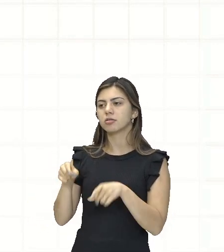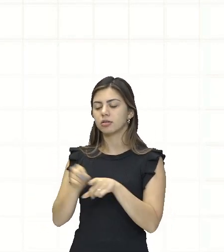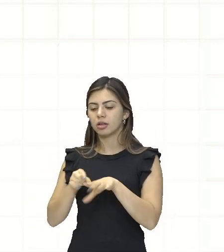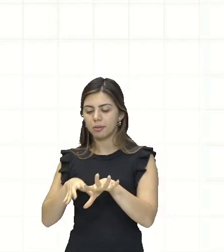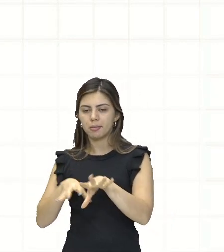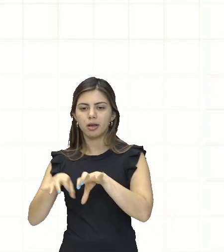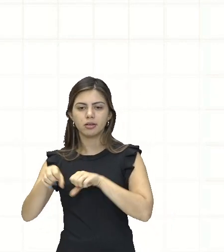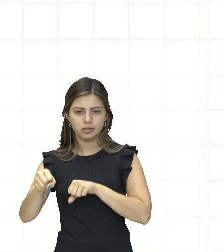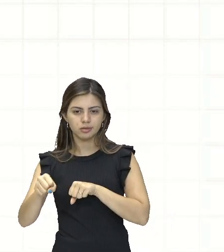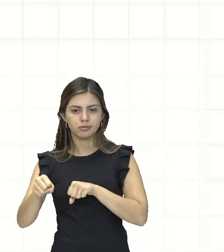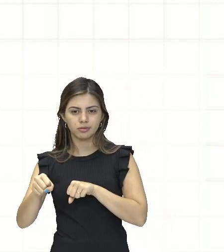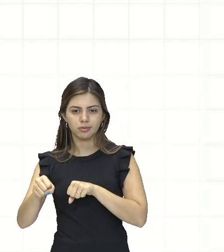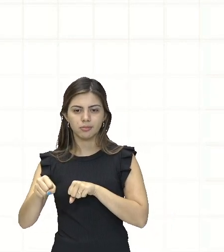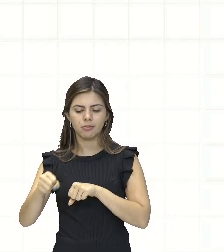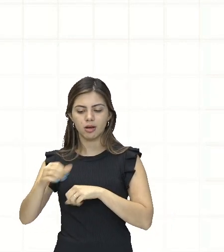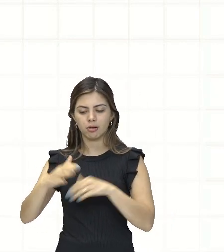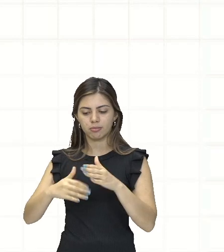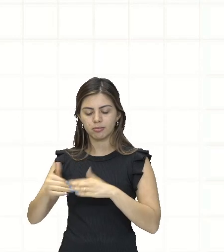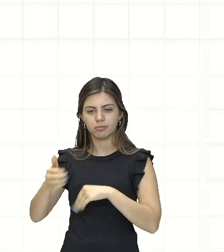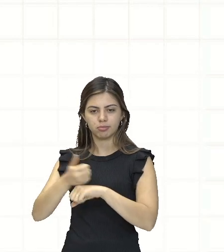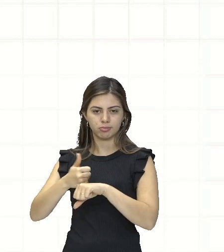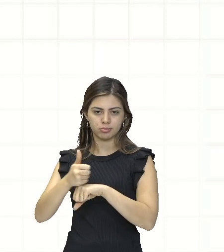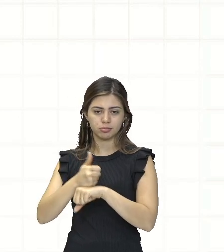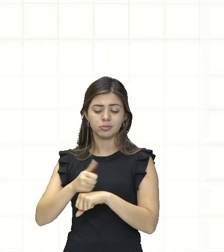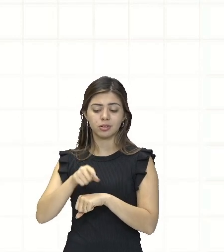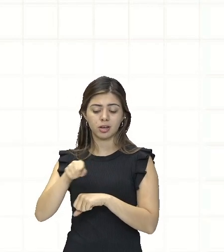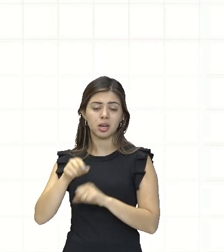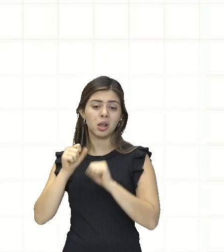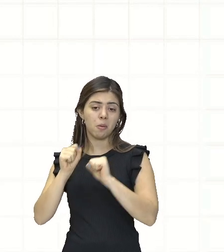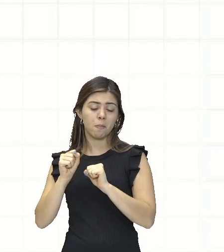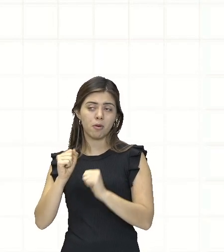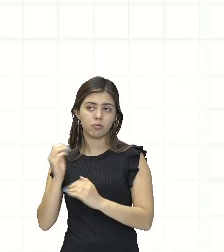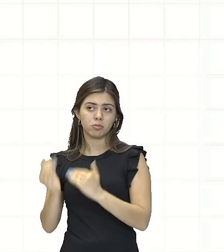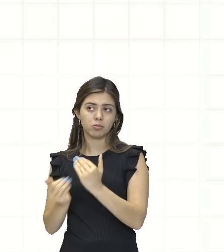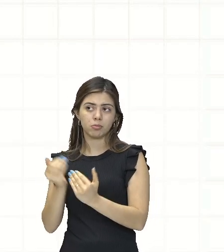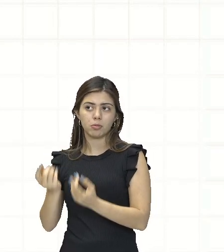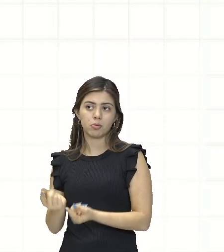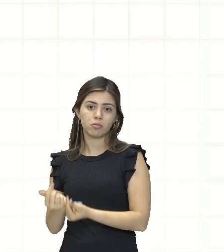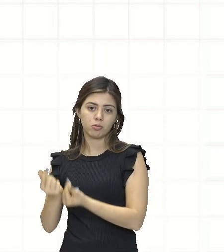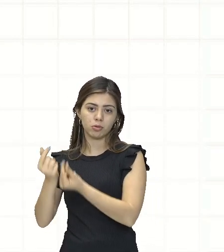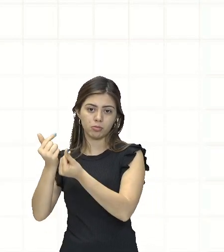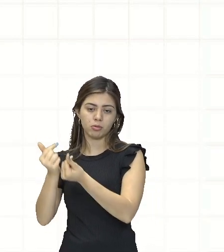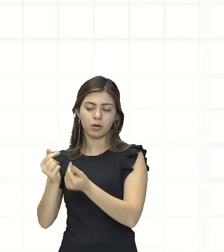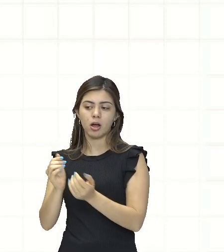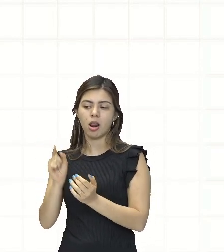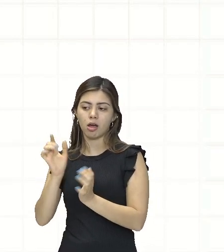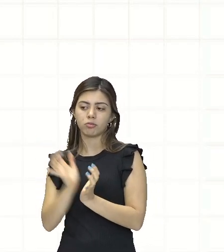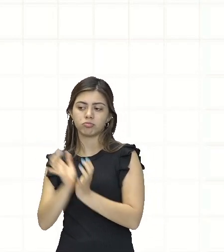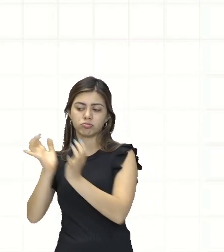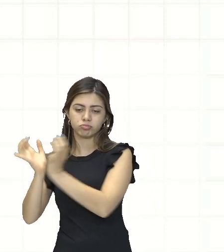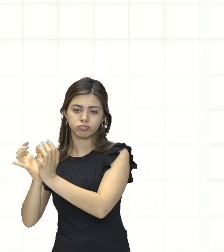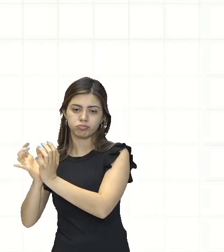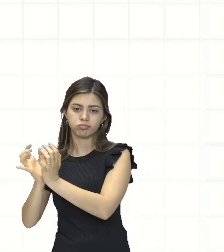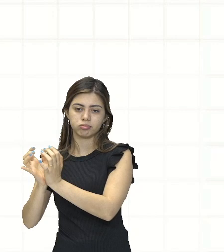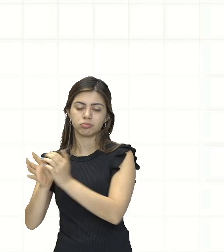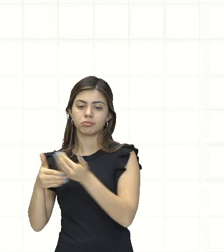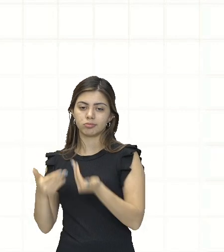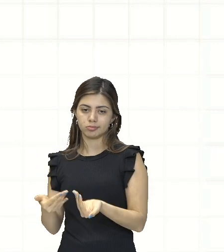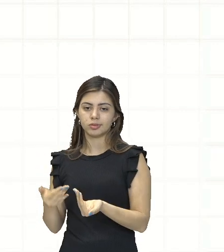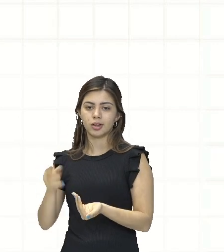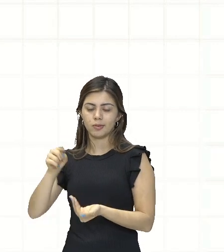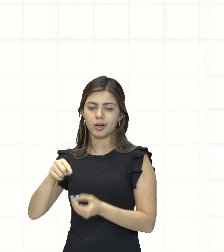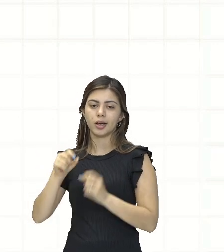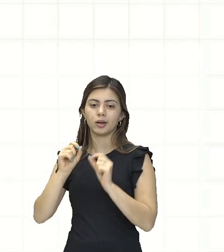formação profissional. Ele pode sim adquirir outro status social, através aí da questão